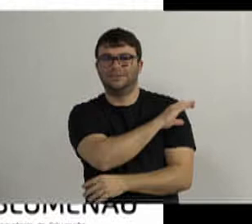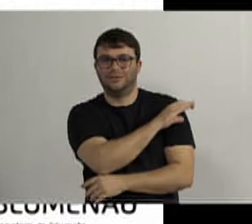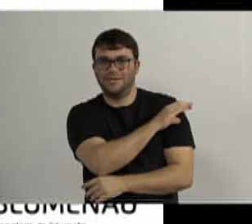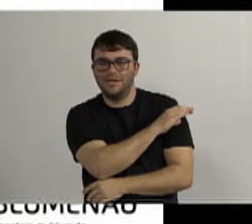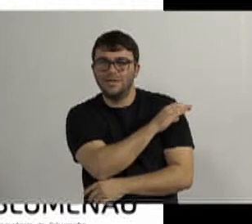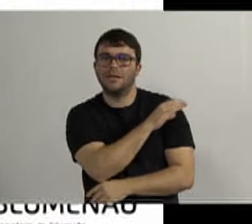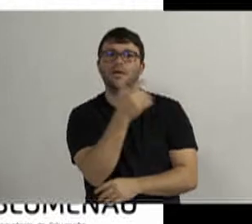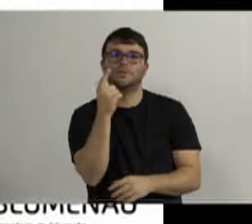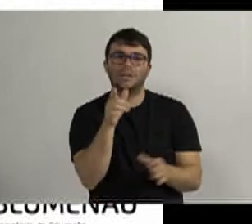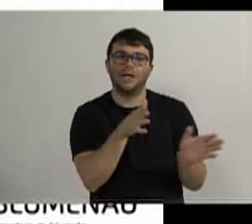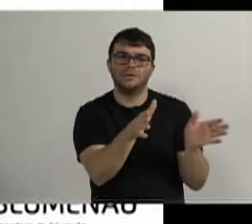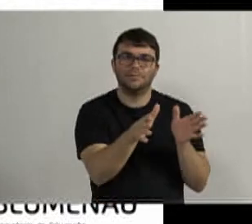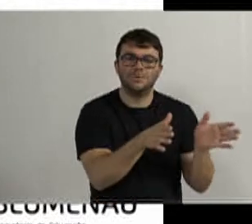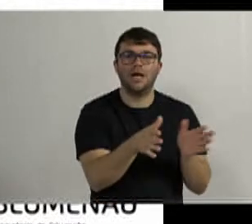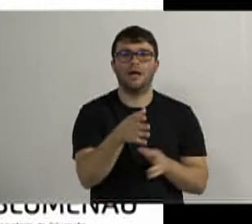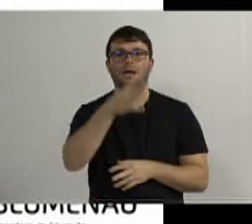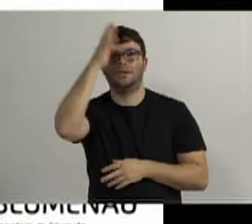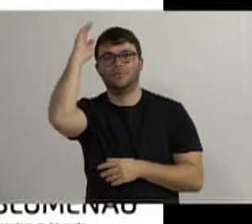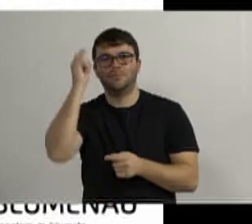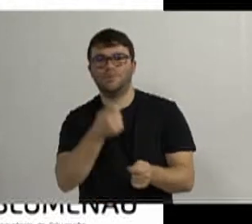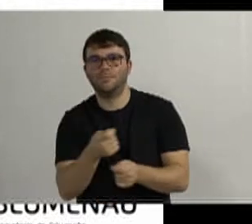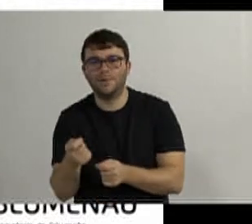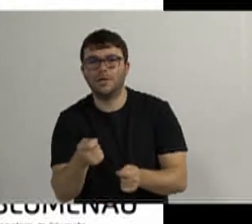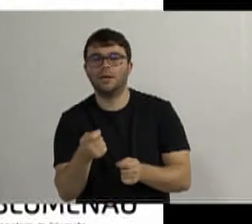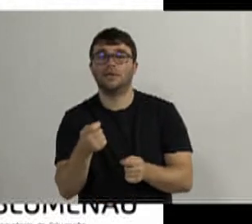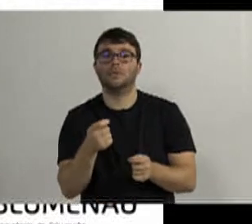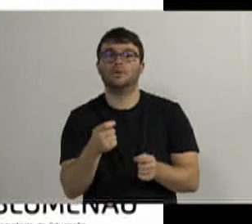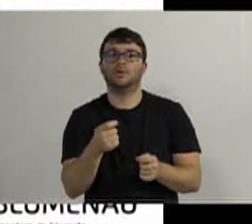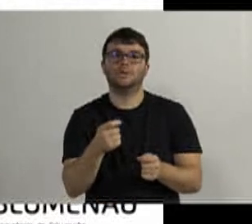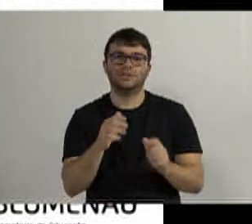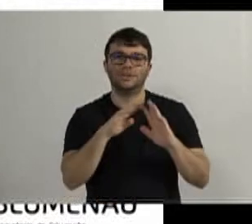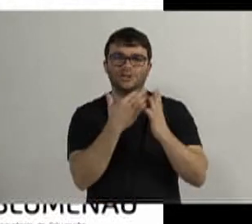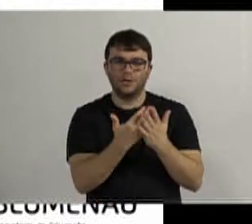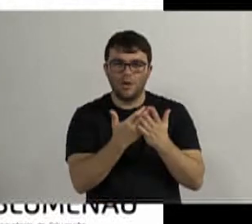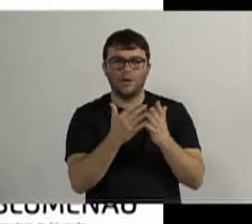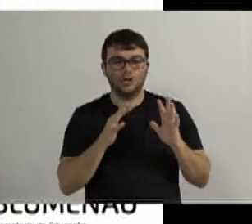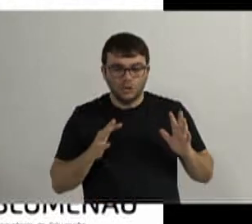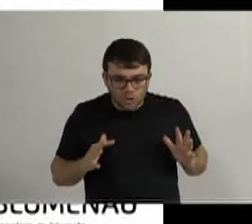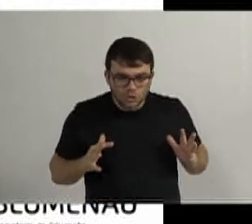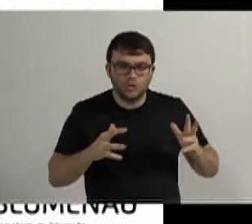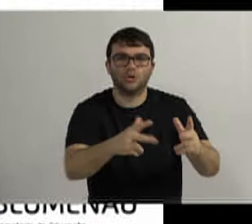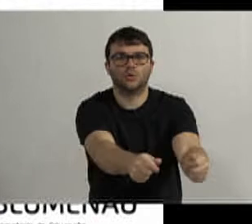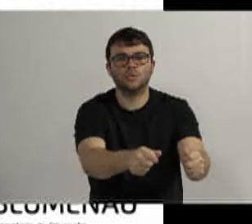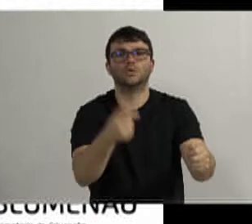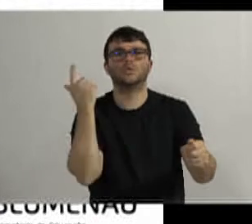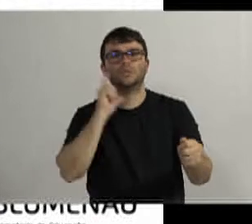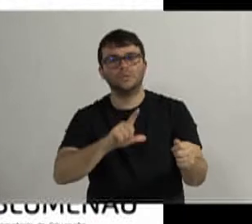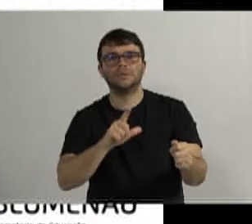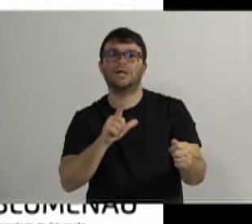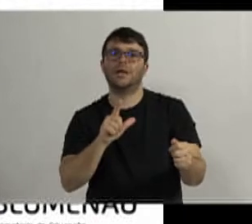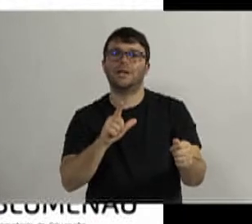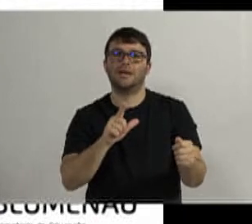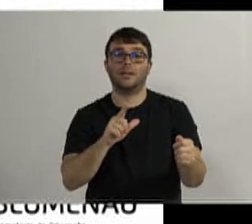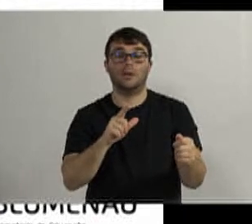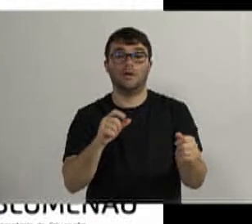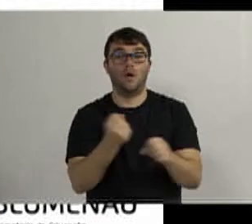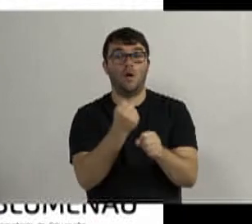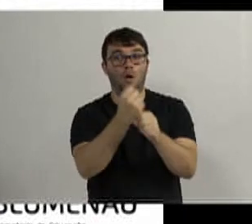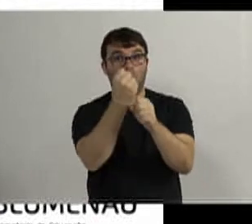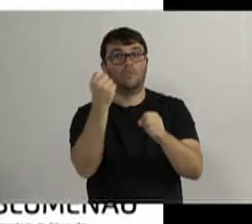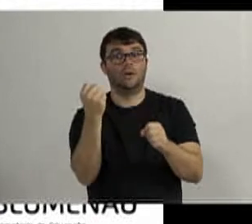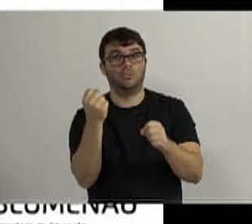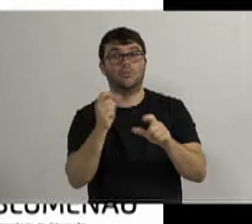a parte da acessibilidade bombeiro toda a escola de ponta a ponta A ideia é são obras de grande porte e